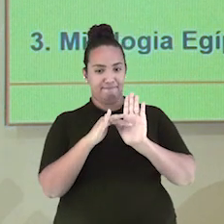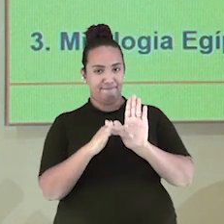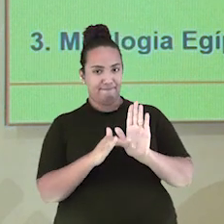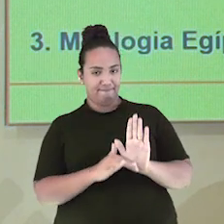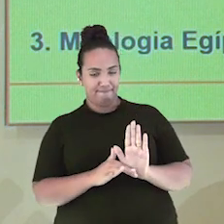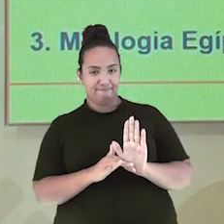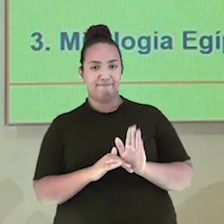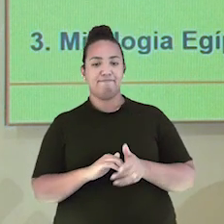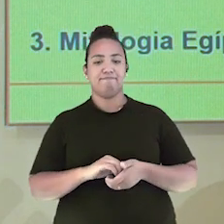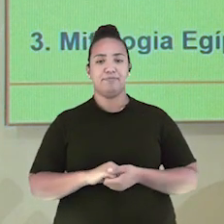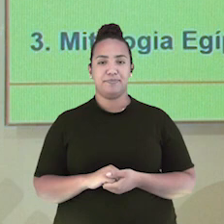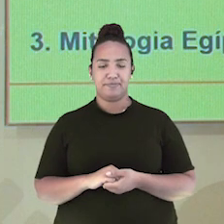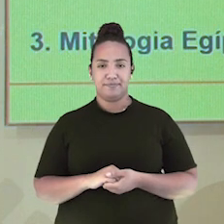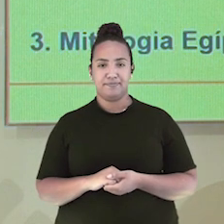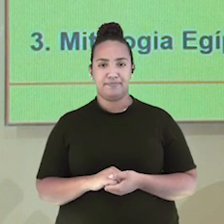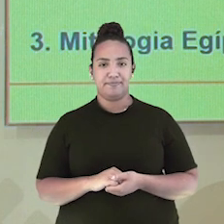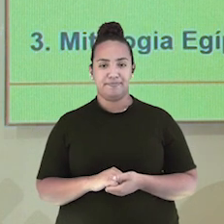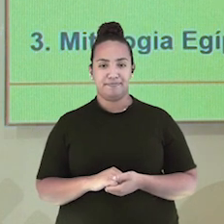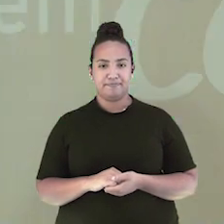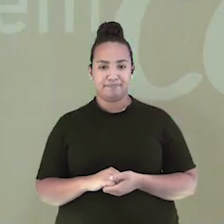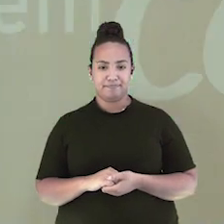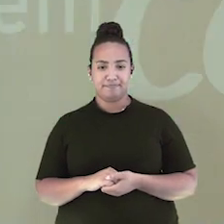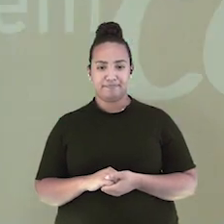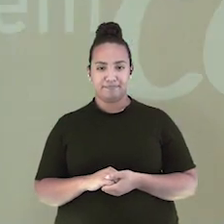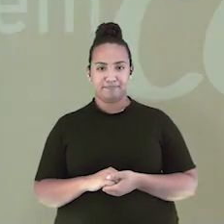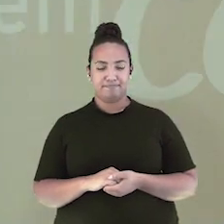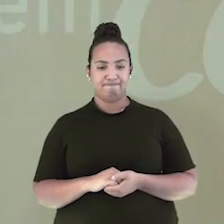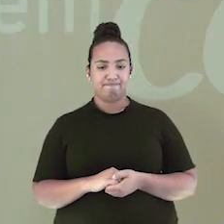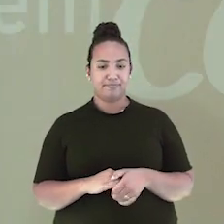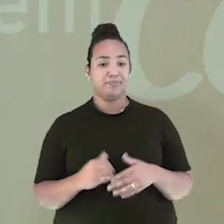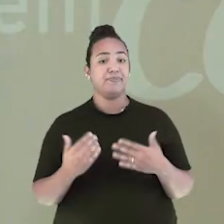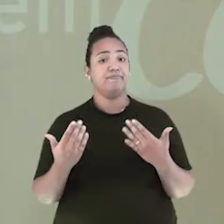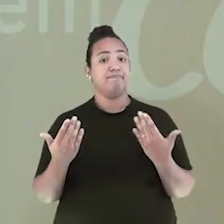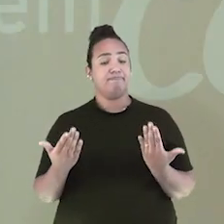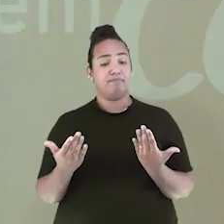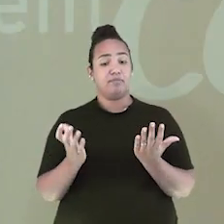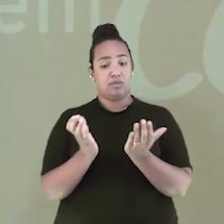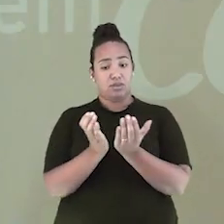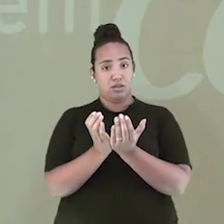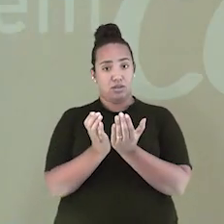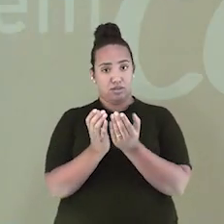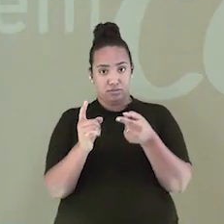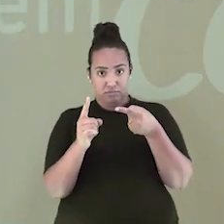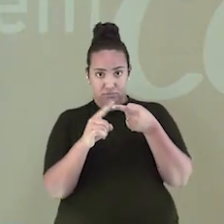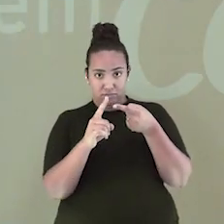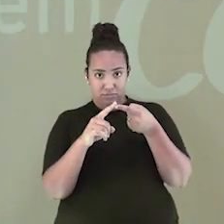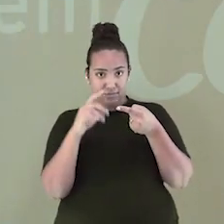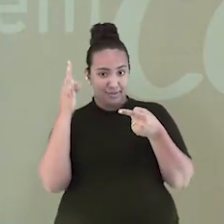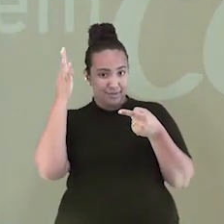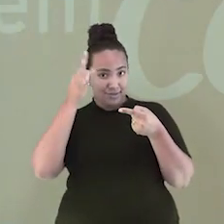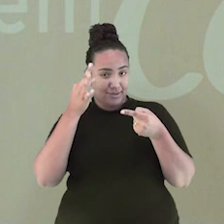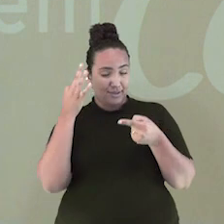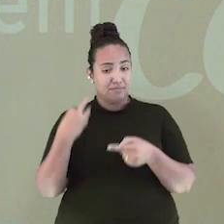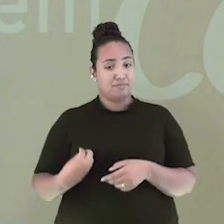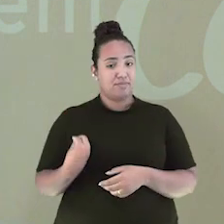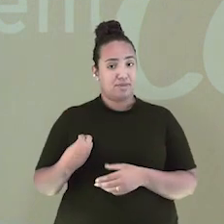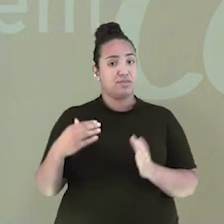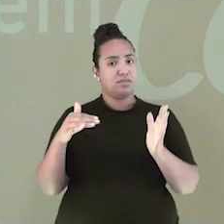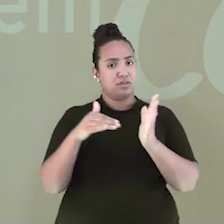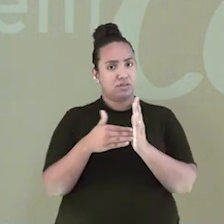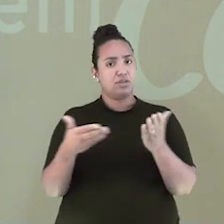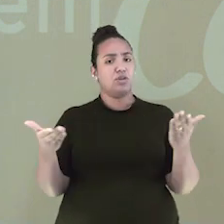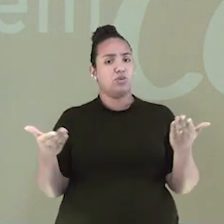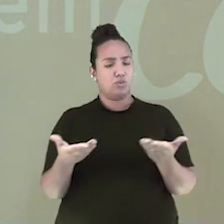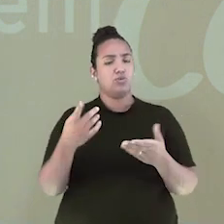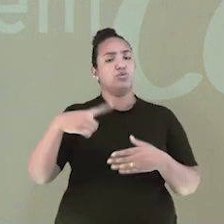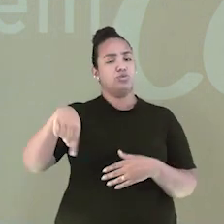tela e preencher a lista de presença. Galera, o criacionismo está presente até os dias atuais, como acabamos de ver.